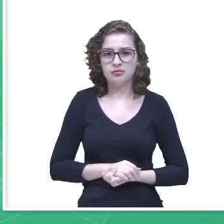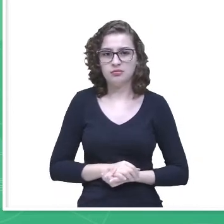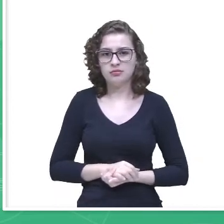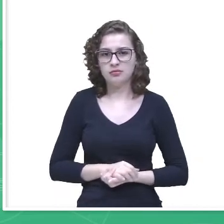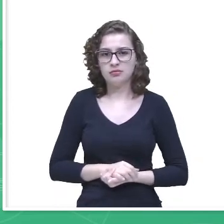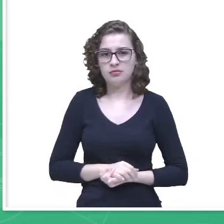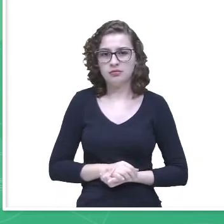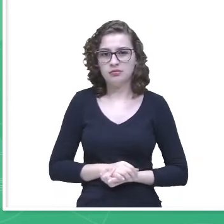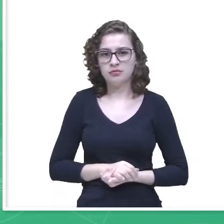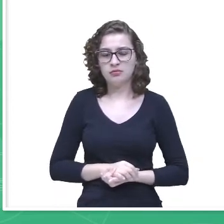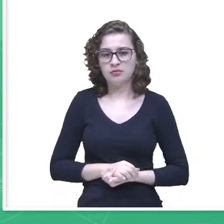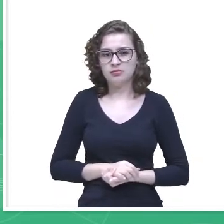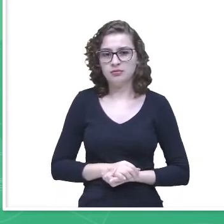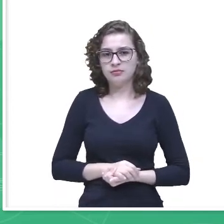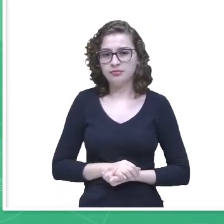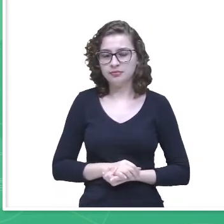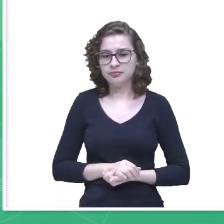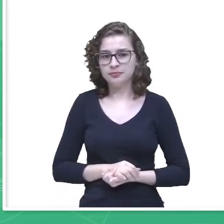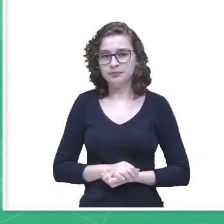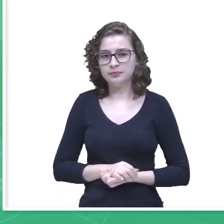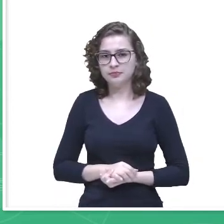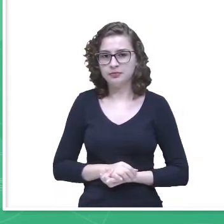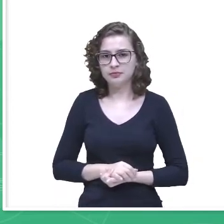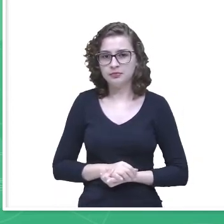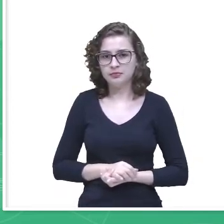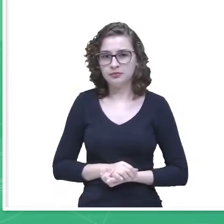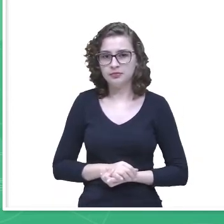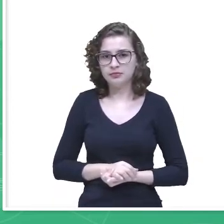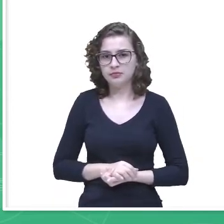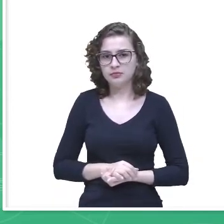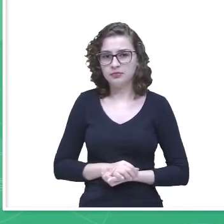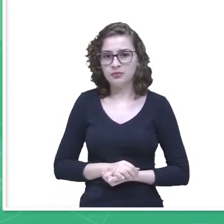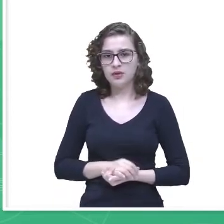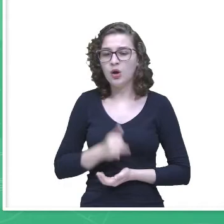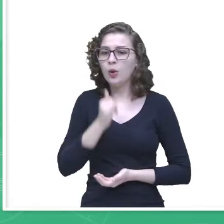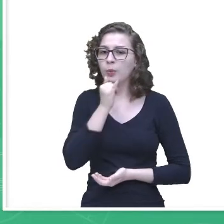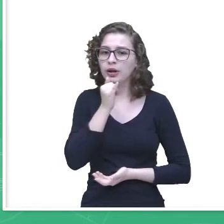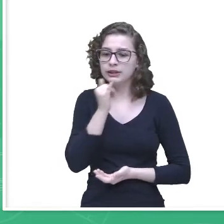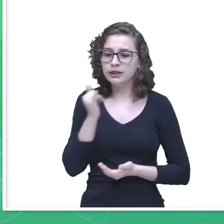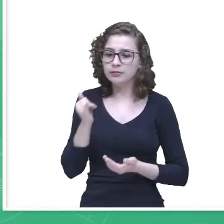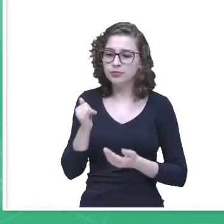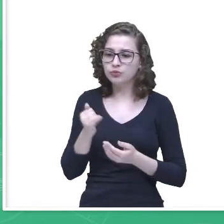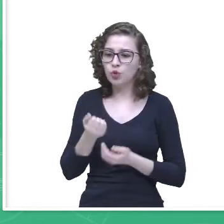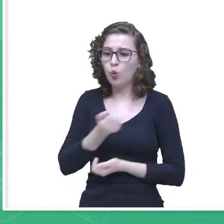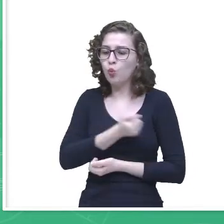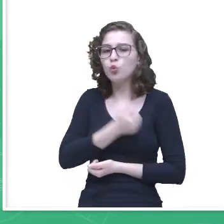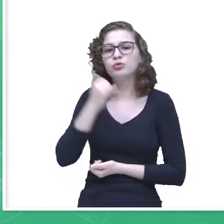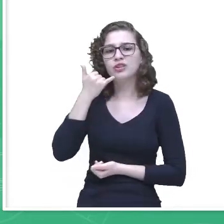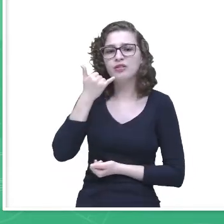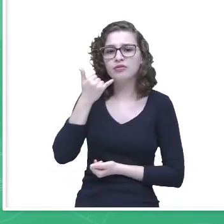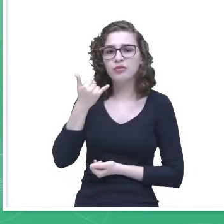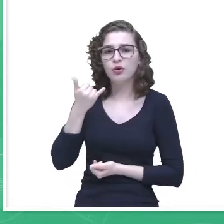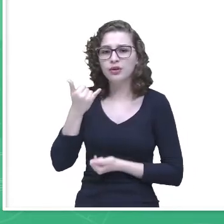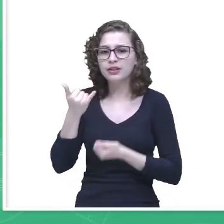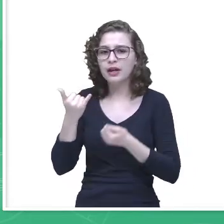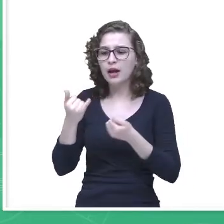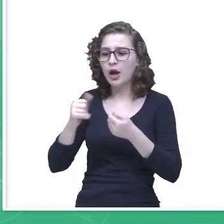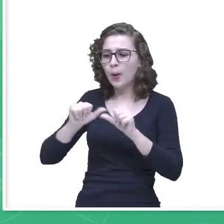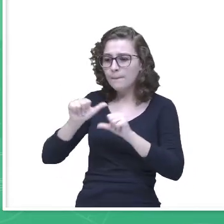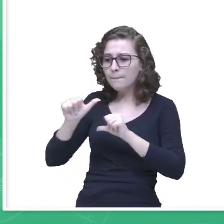9178111111. Vamos colocar assim, né? Aí, suponhamos que você erra. Puxa vida, eu vou ligar para a professora, a senhora,